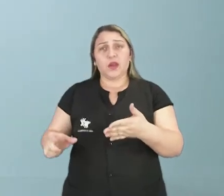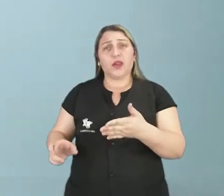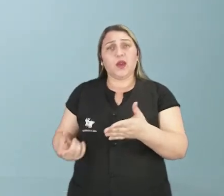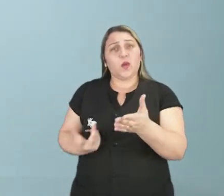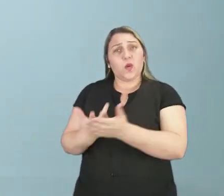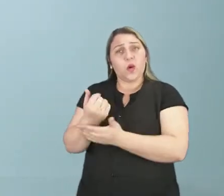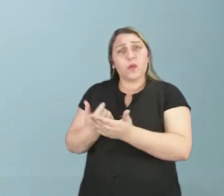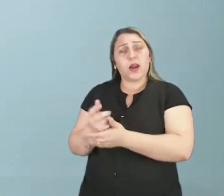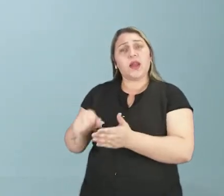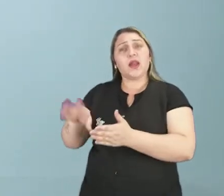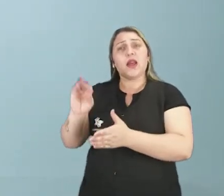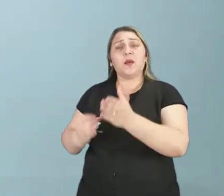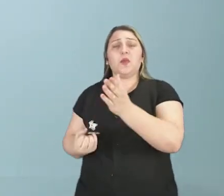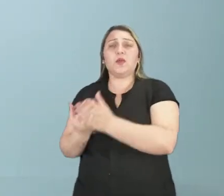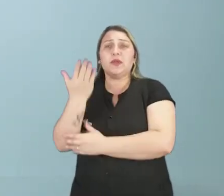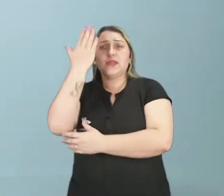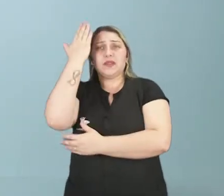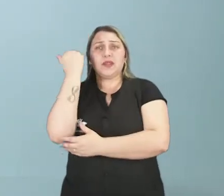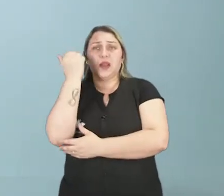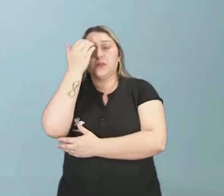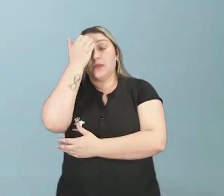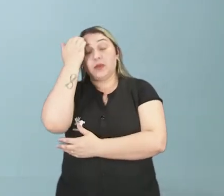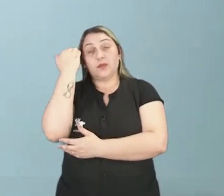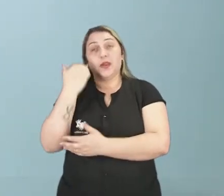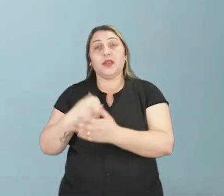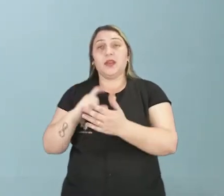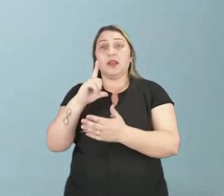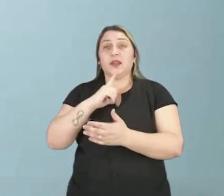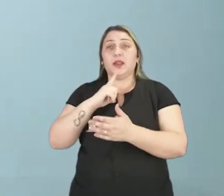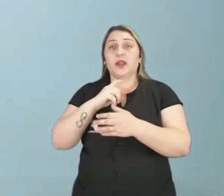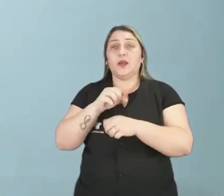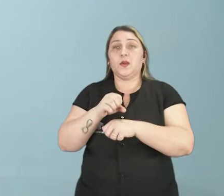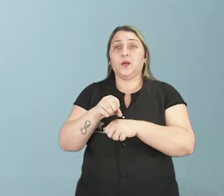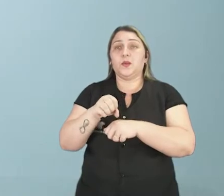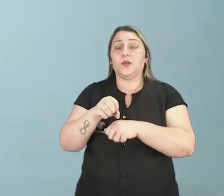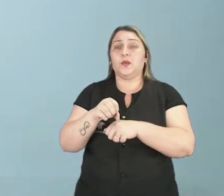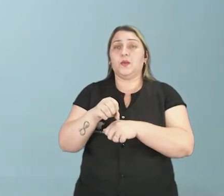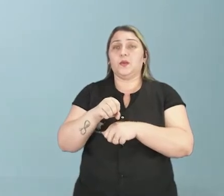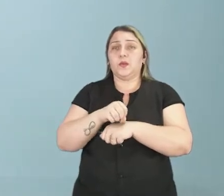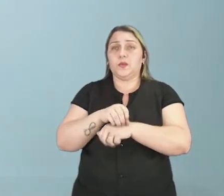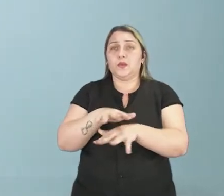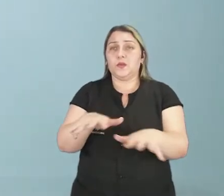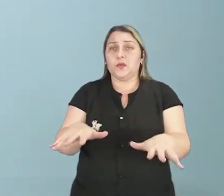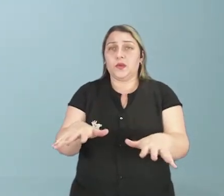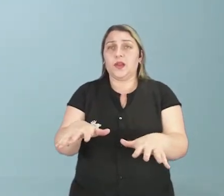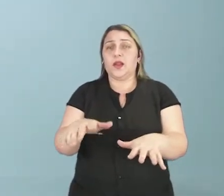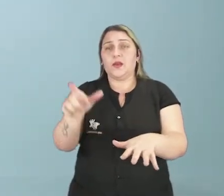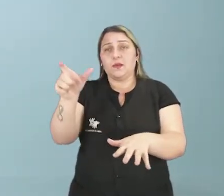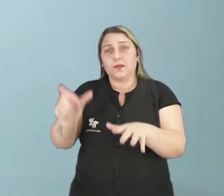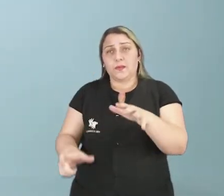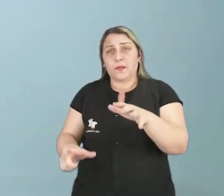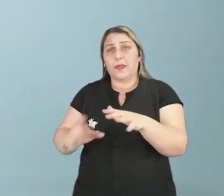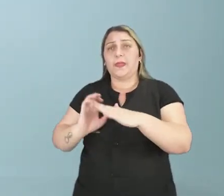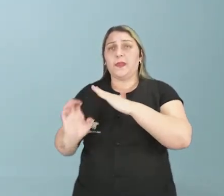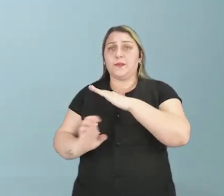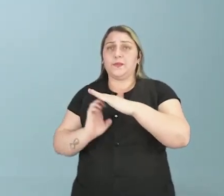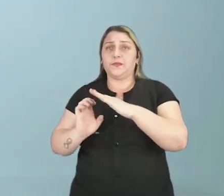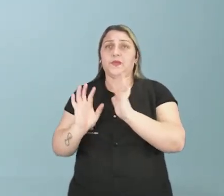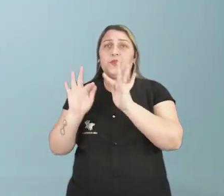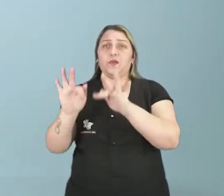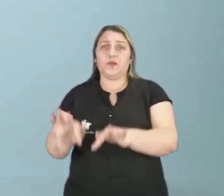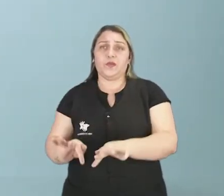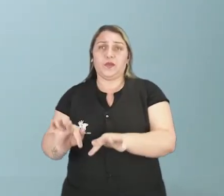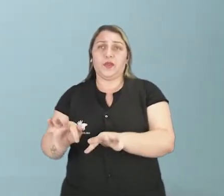seja, quem produz sabe que quem produz vai ter um distribuidor, vai ter um comerciante e vai ter um produto final,